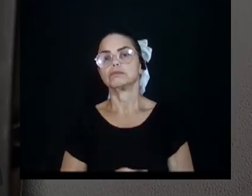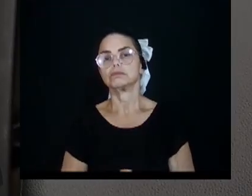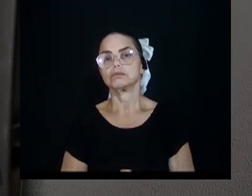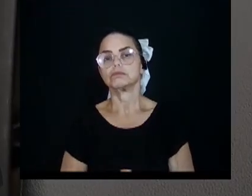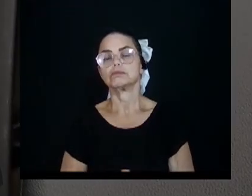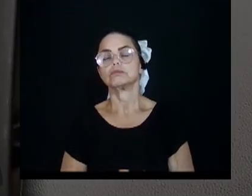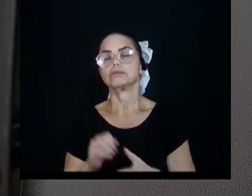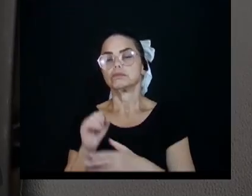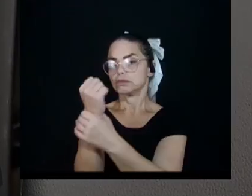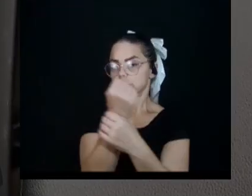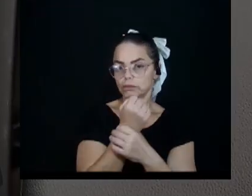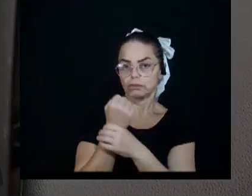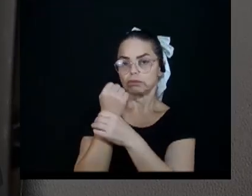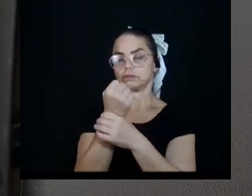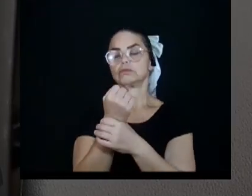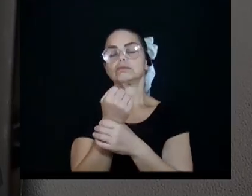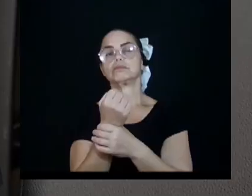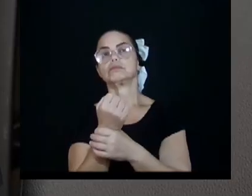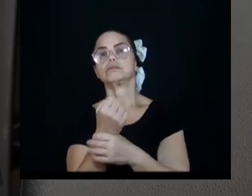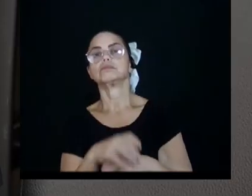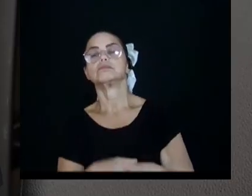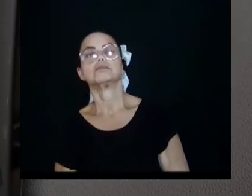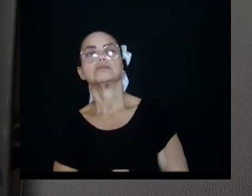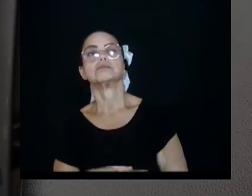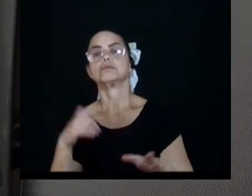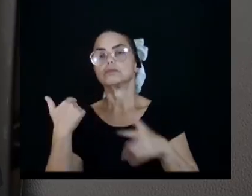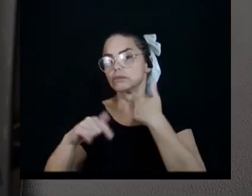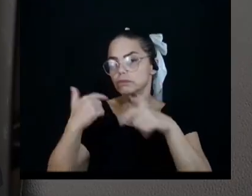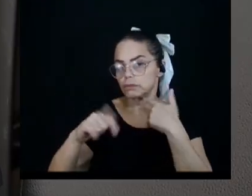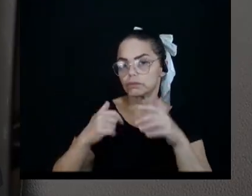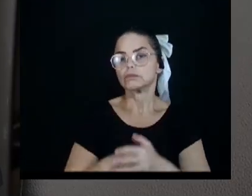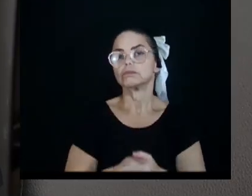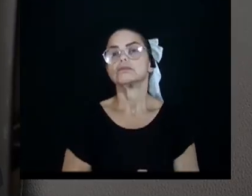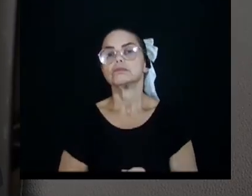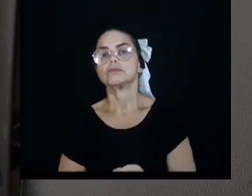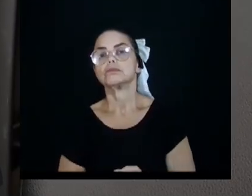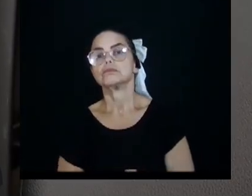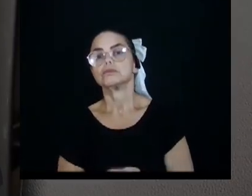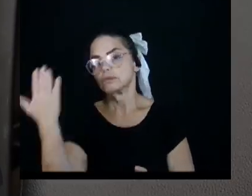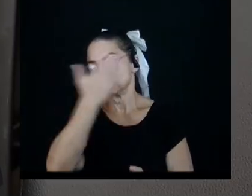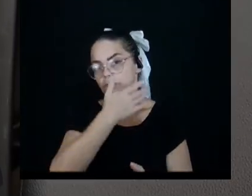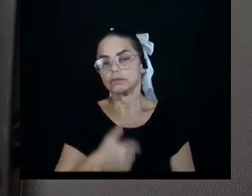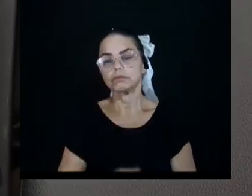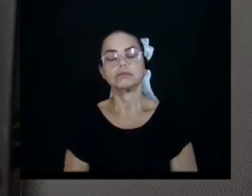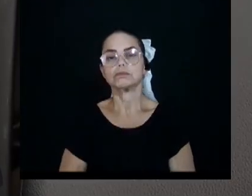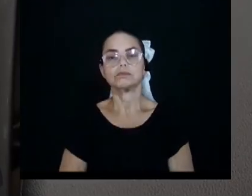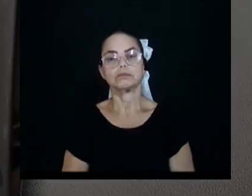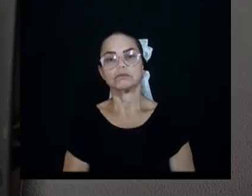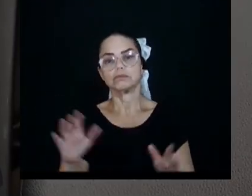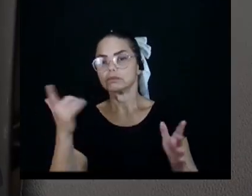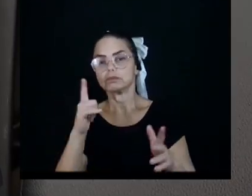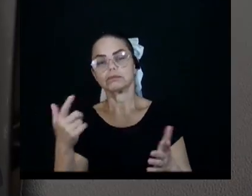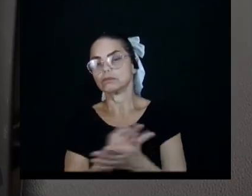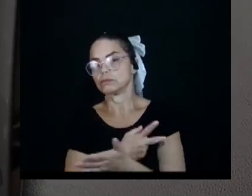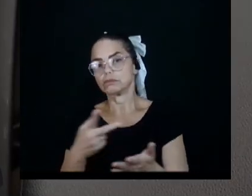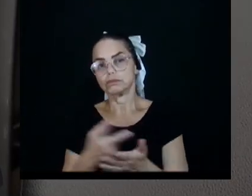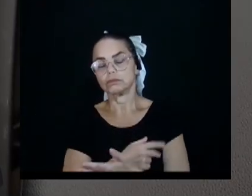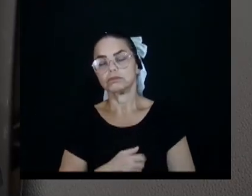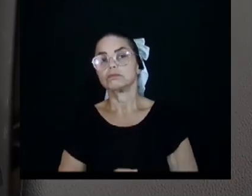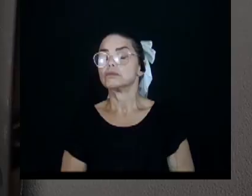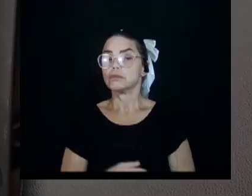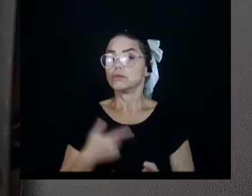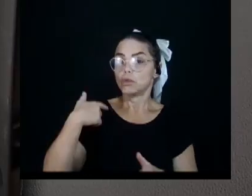suas abordagens e muitas vezes, inclusive, a comprovação de que não fizeram nada errado nas suas abordagens, caso